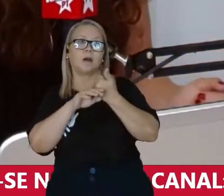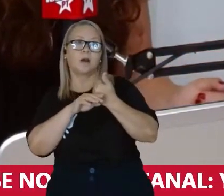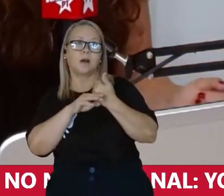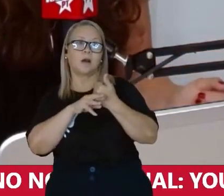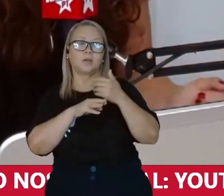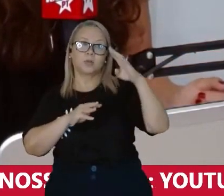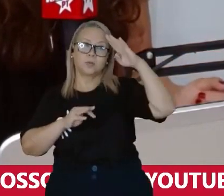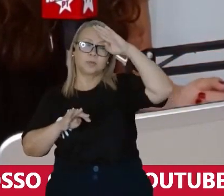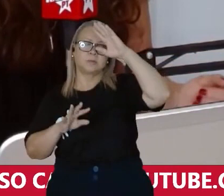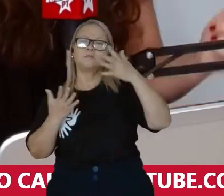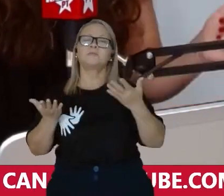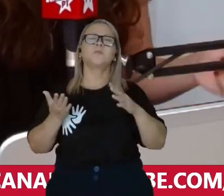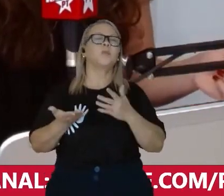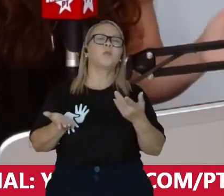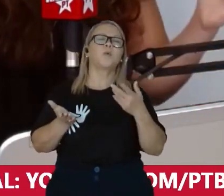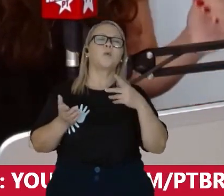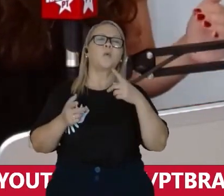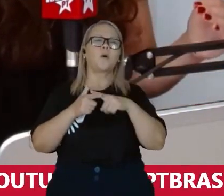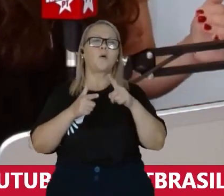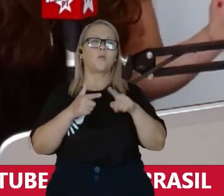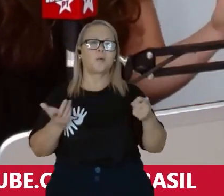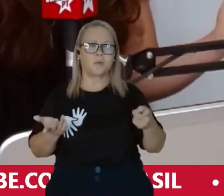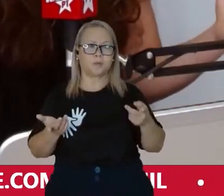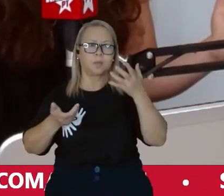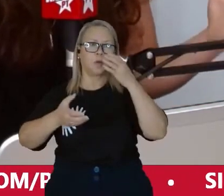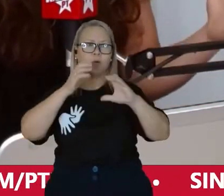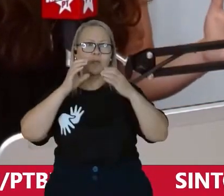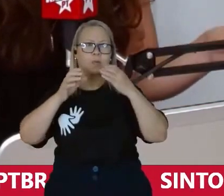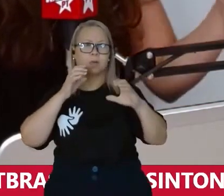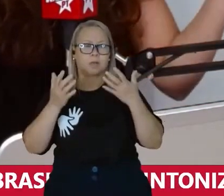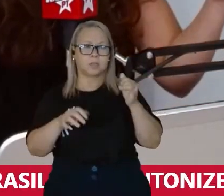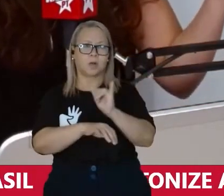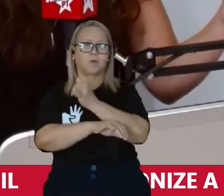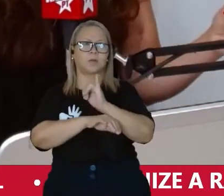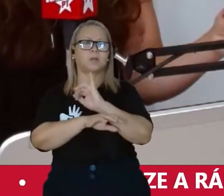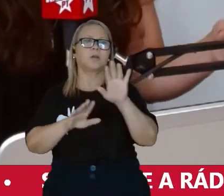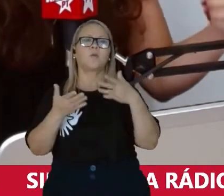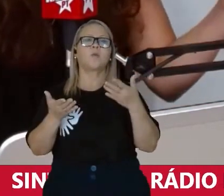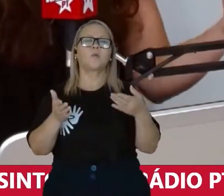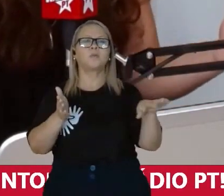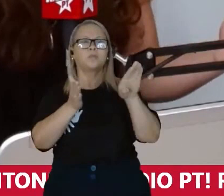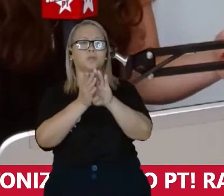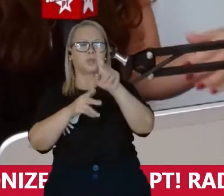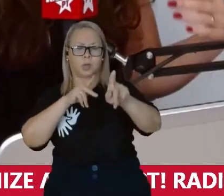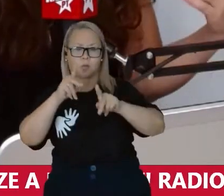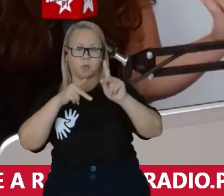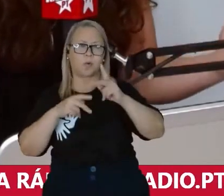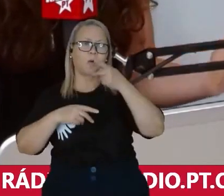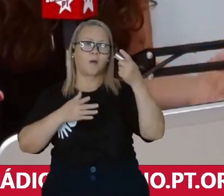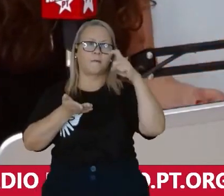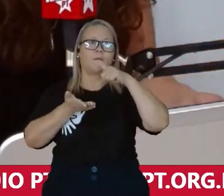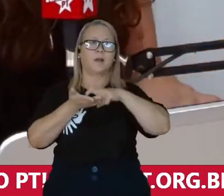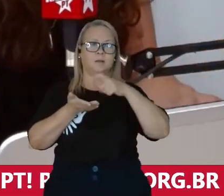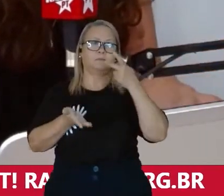problema é a comunicação? Uma pergunta para você. Formato? Método? Como chegar no povão mesmo, falando a verdade